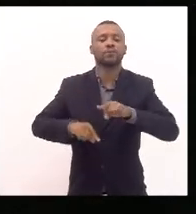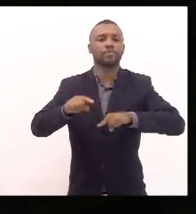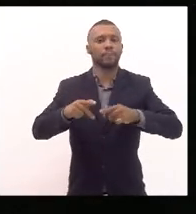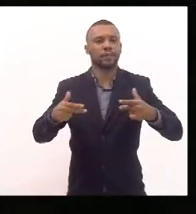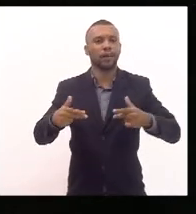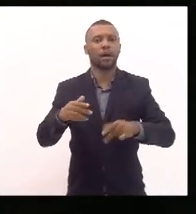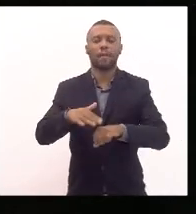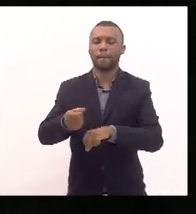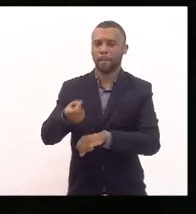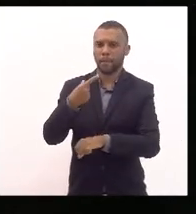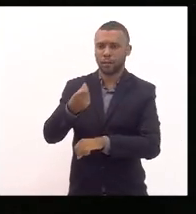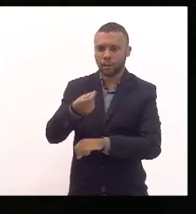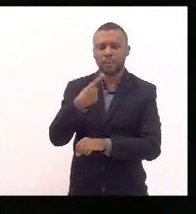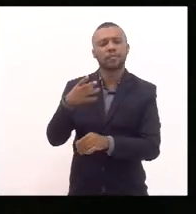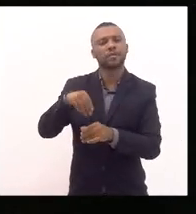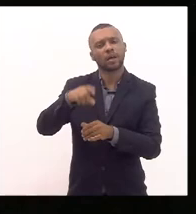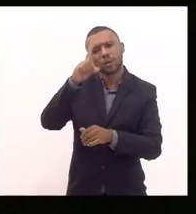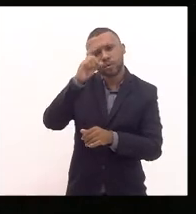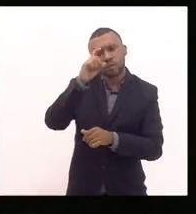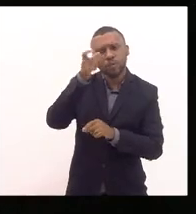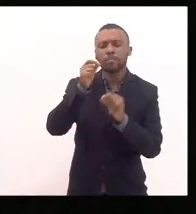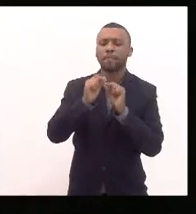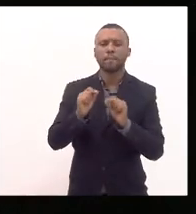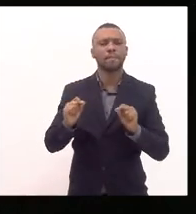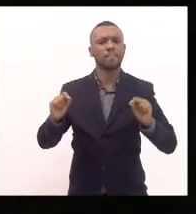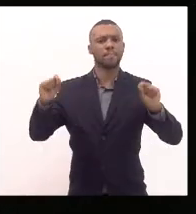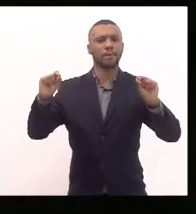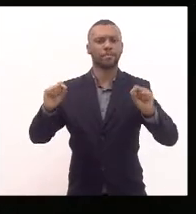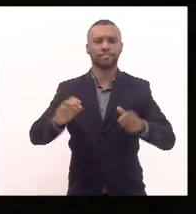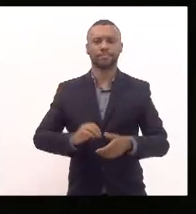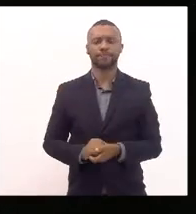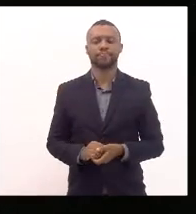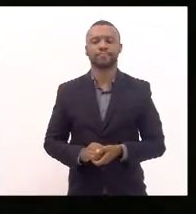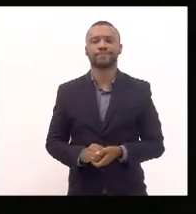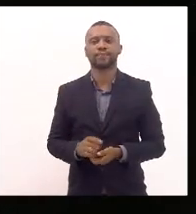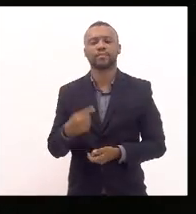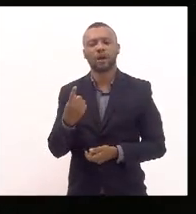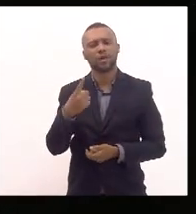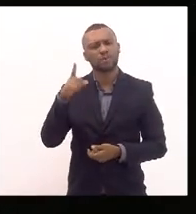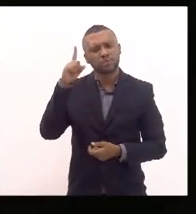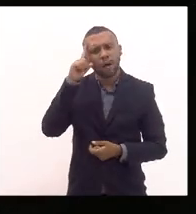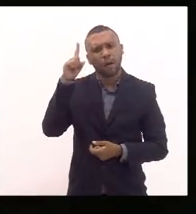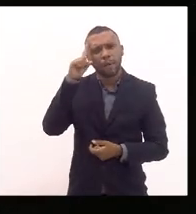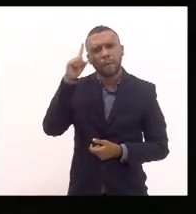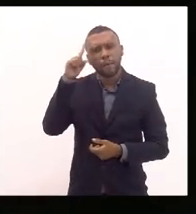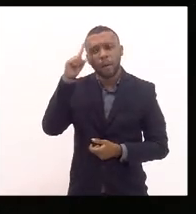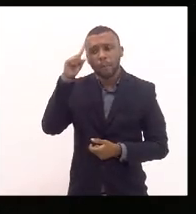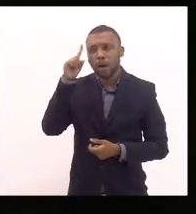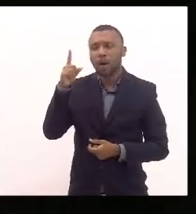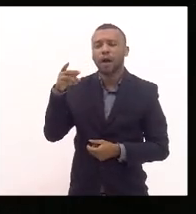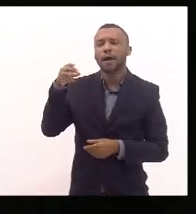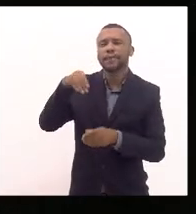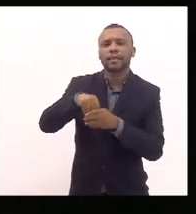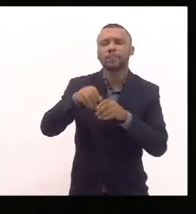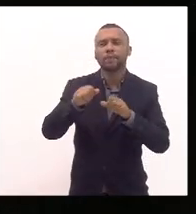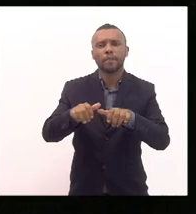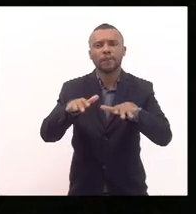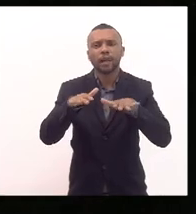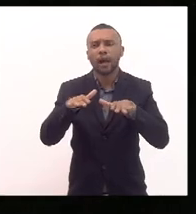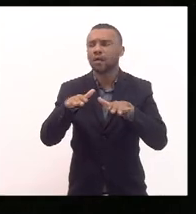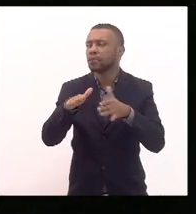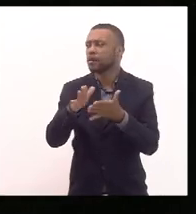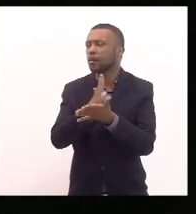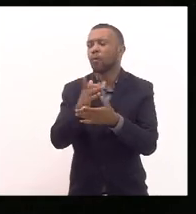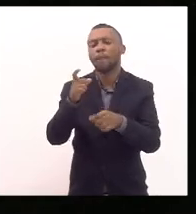medicamento a nós todos os dias aqui no plenário Em algum